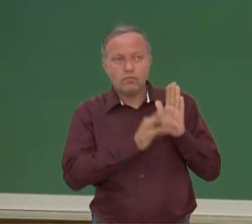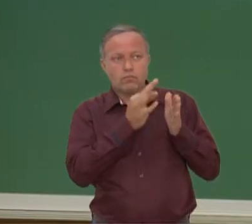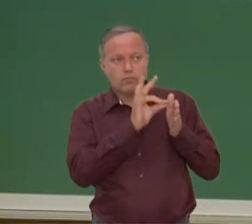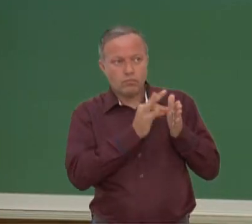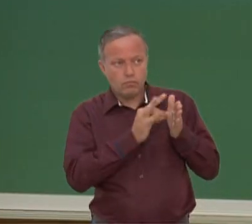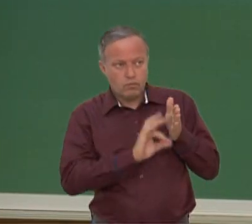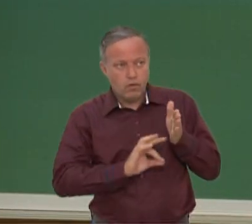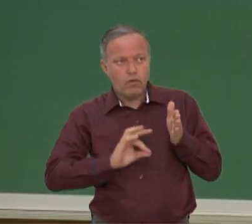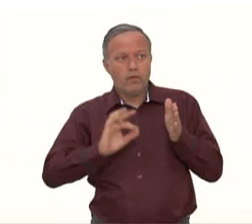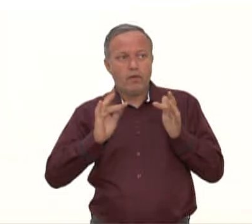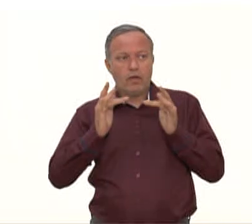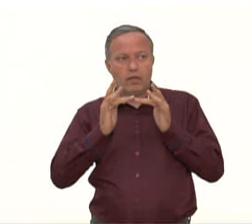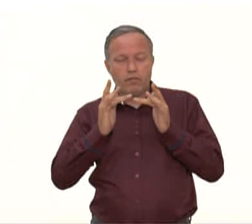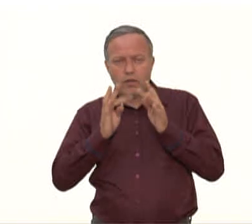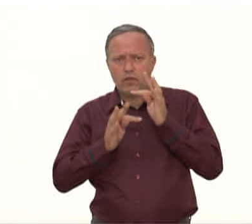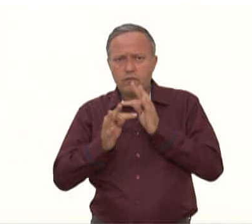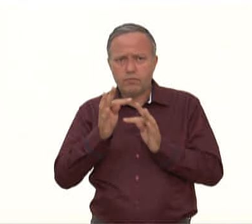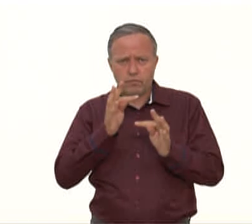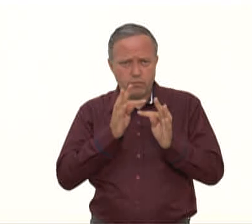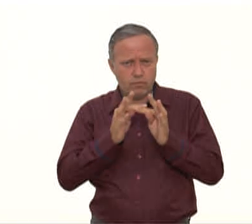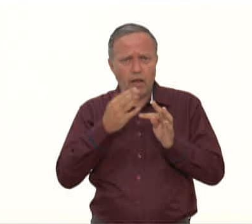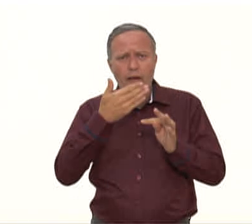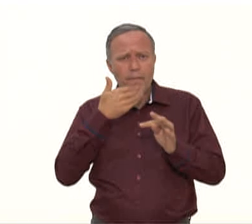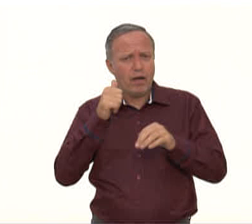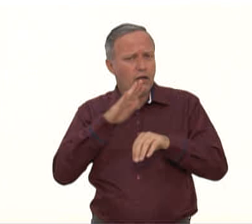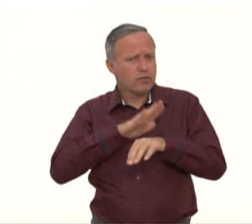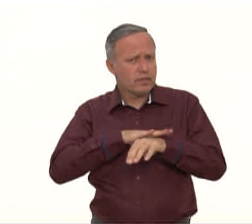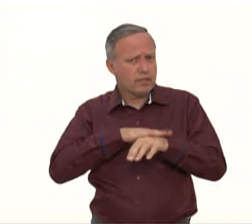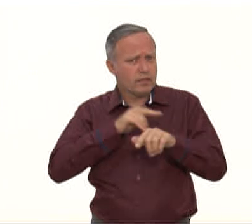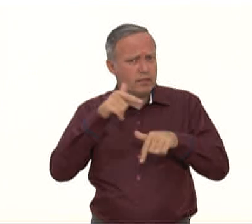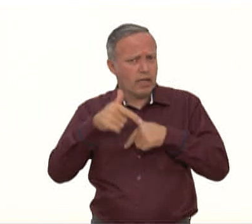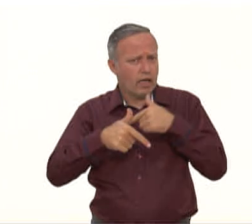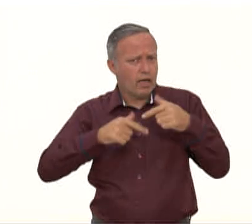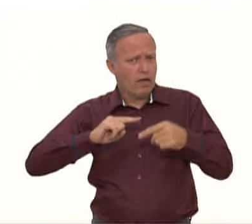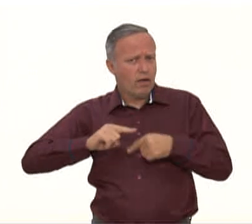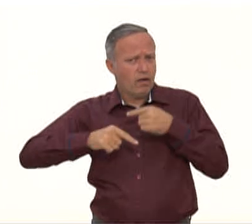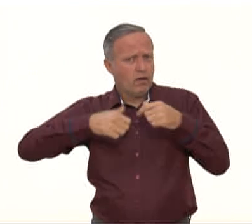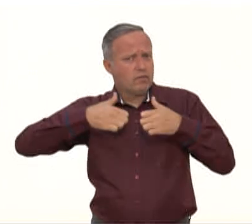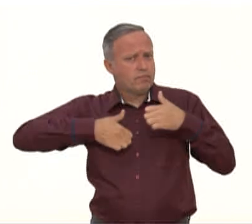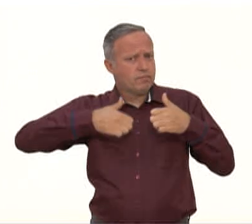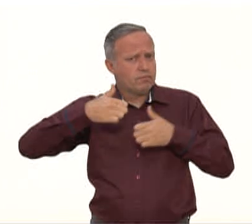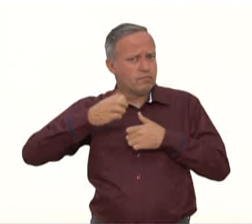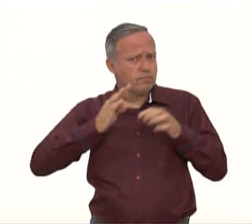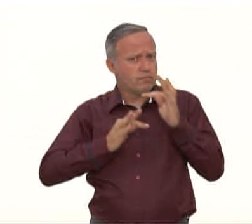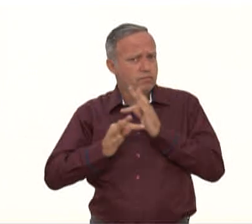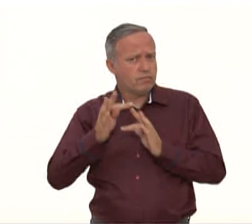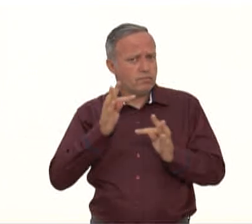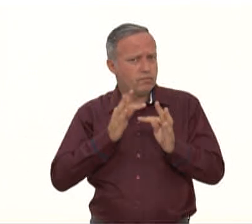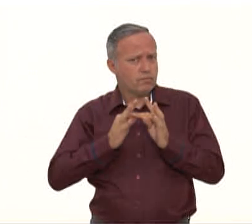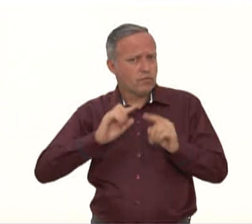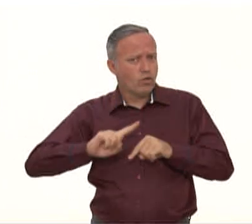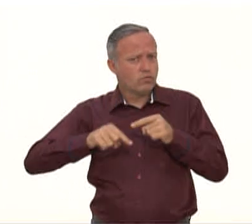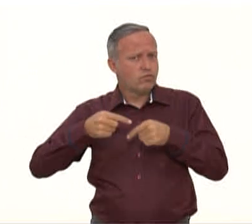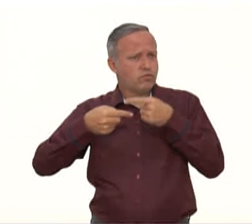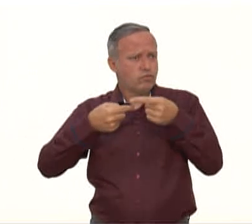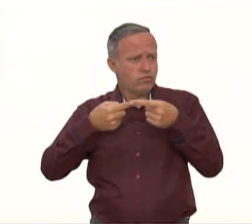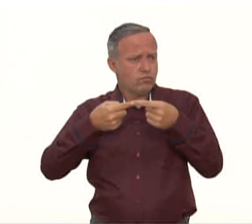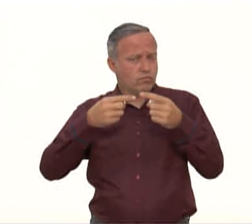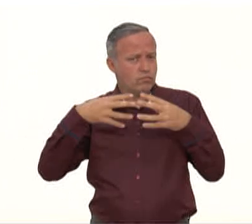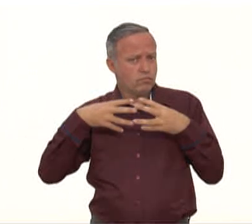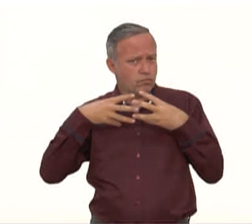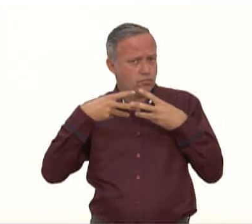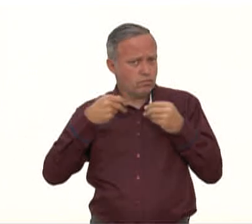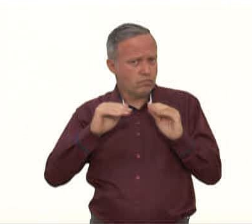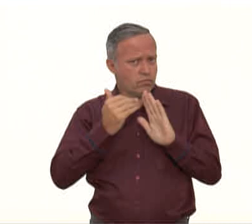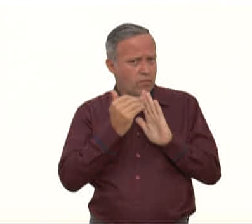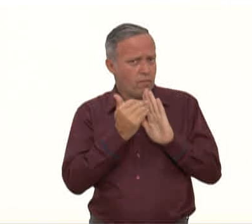capitais, avanço tecnológico, qualificação da mão de obra, alta produtividade, tecnologia avançada, então todos